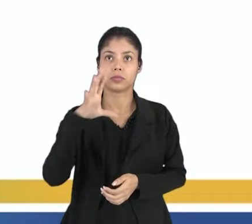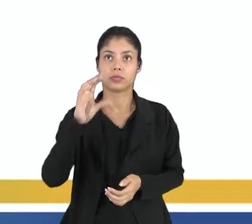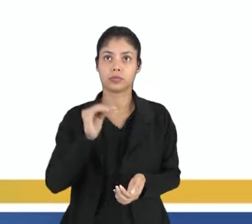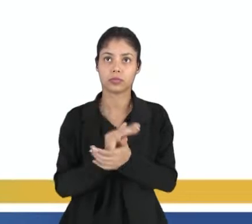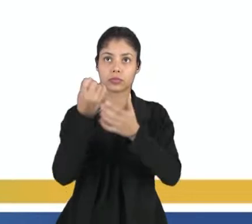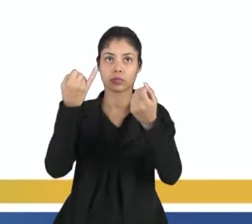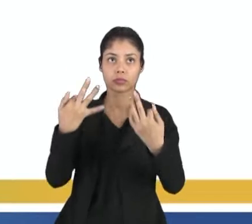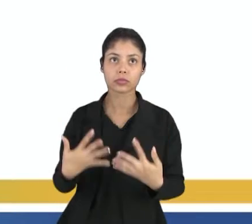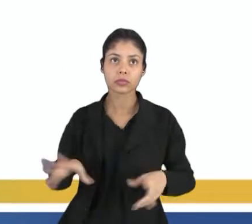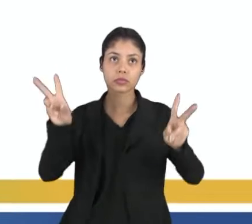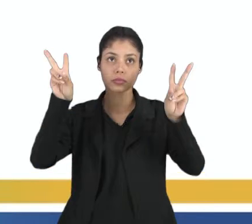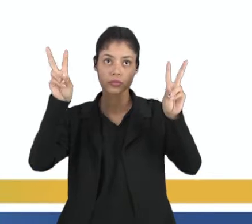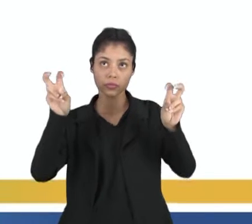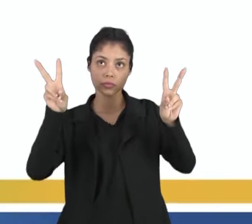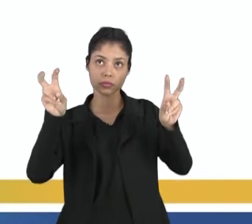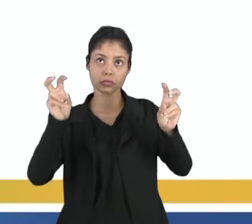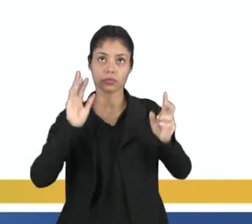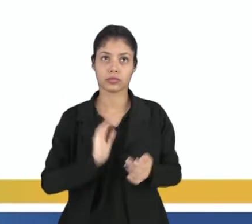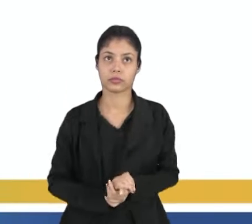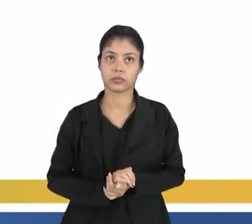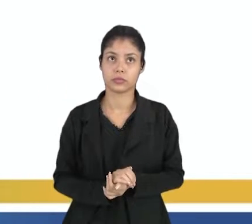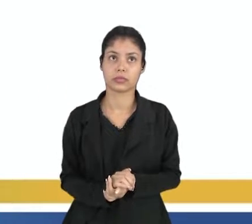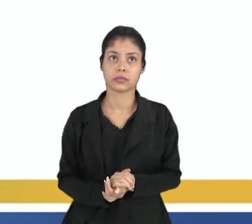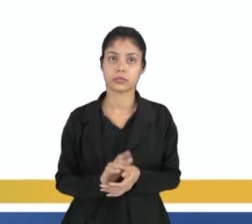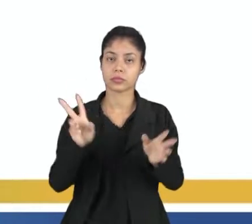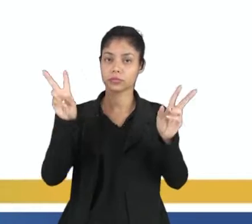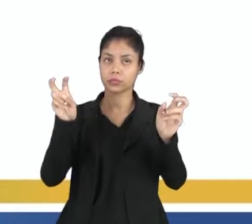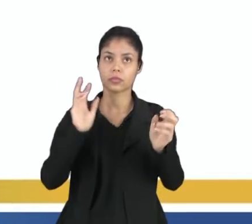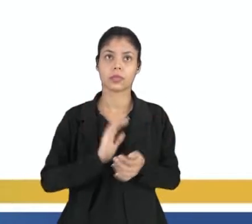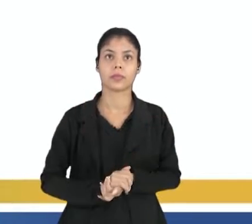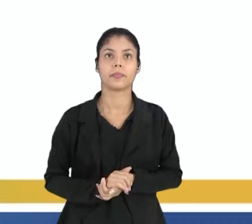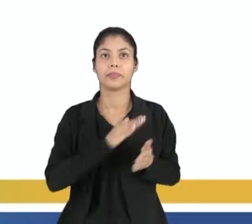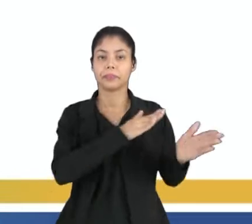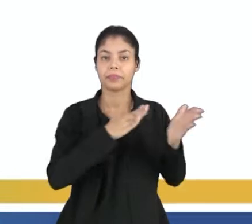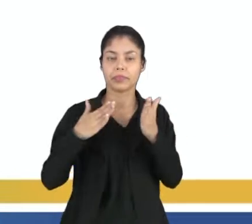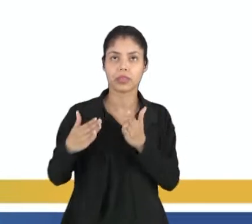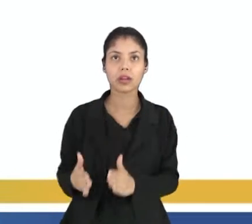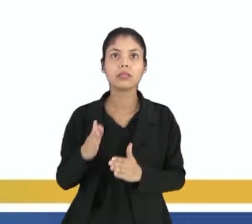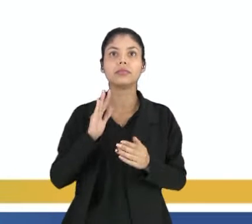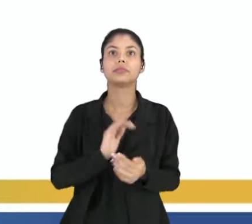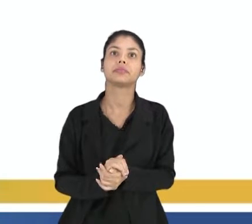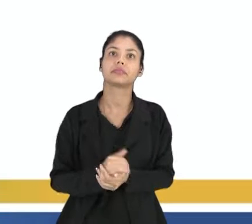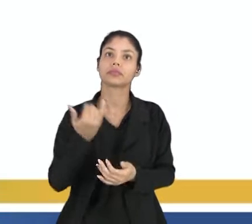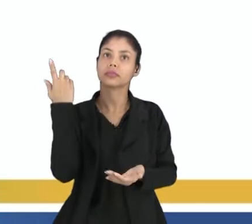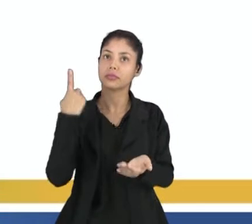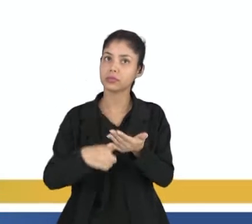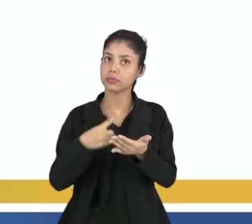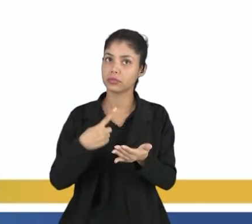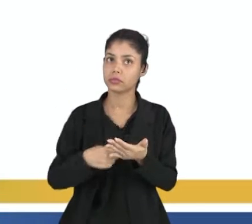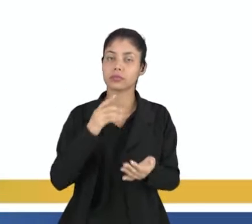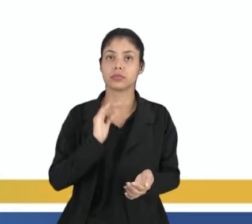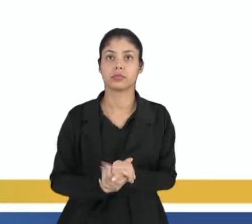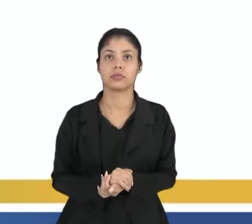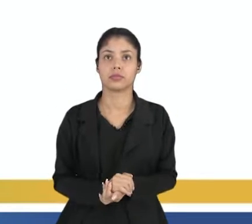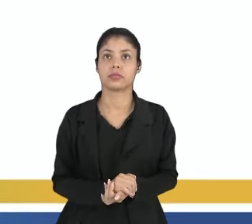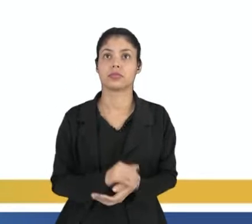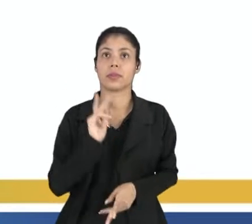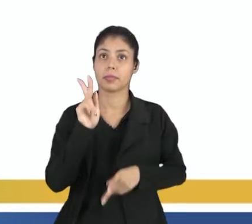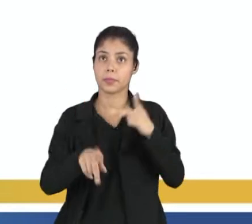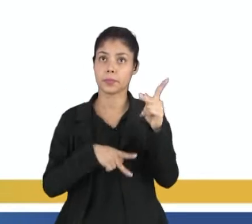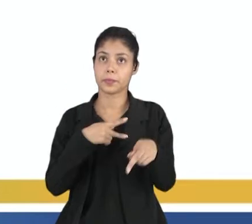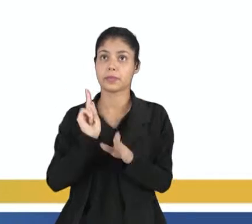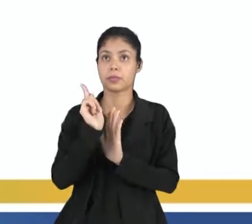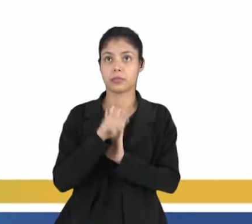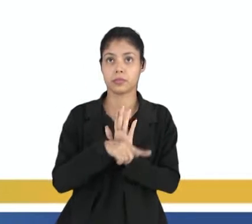por ilustrações explicativas sobre determinado tema. A partir dessa definição, confirmamos